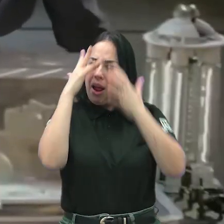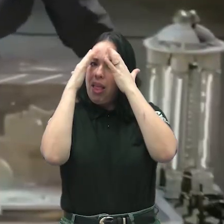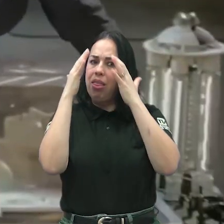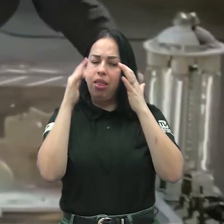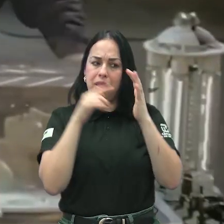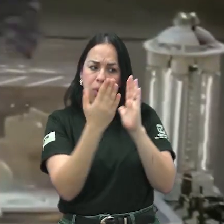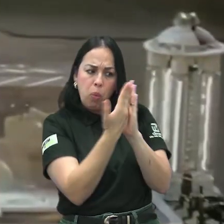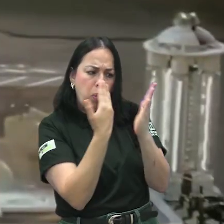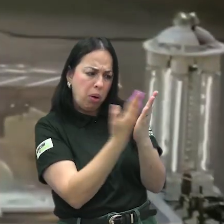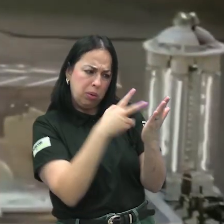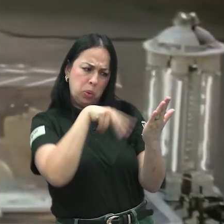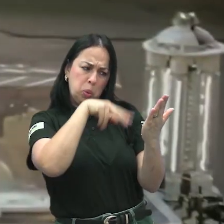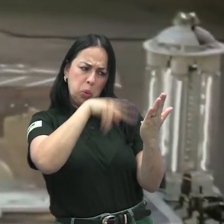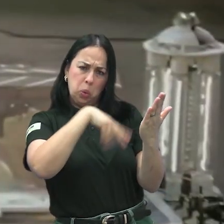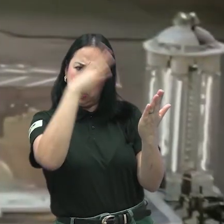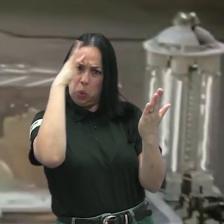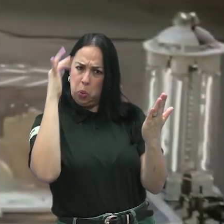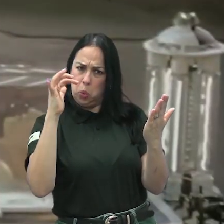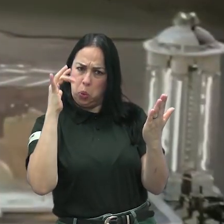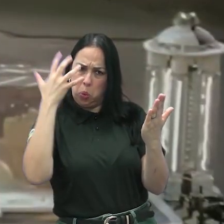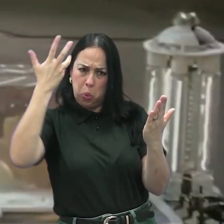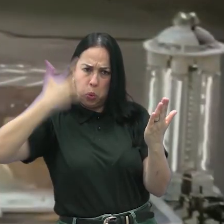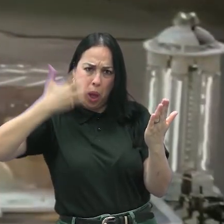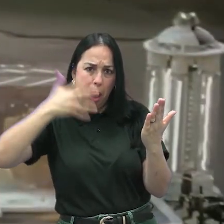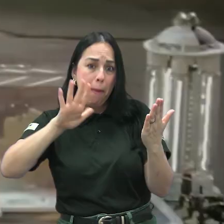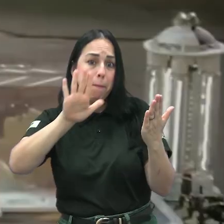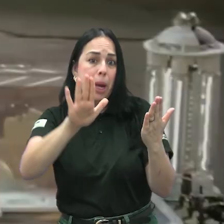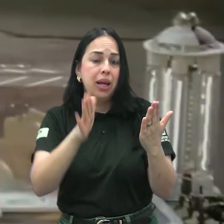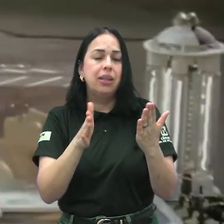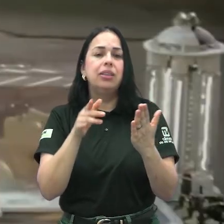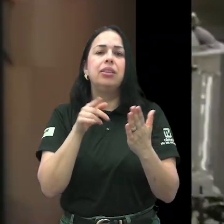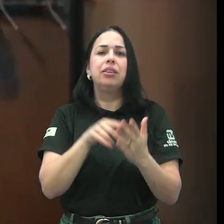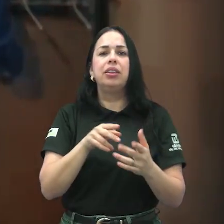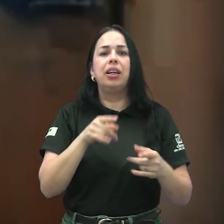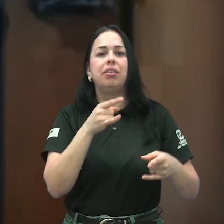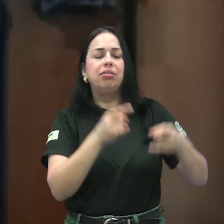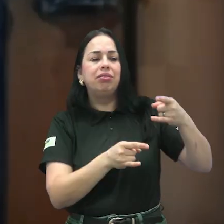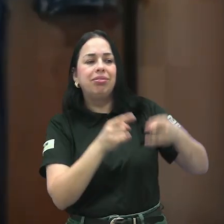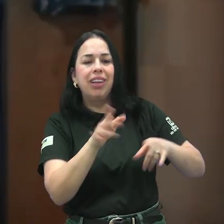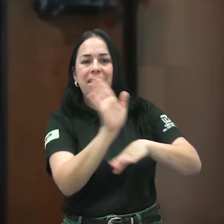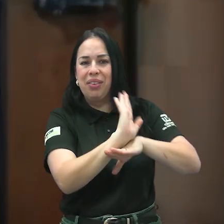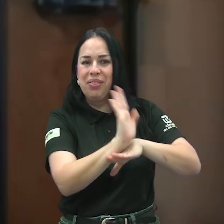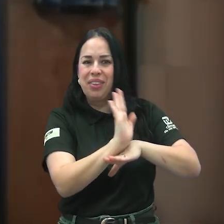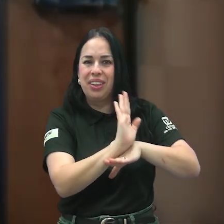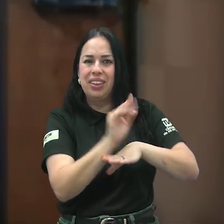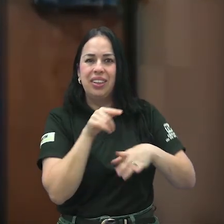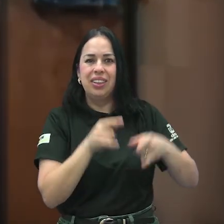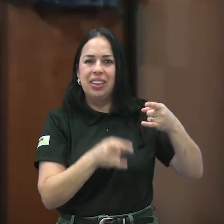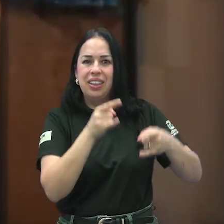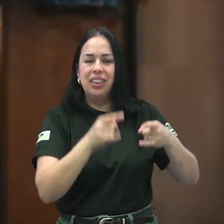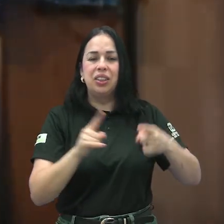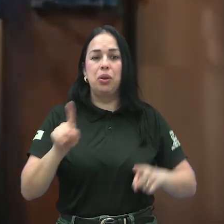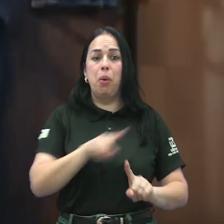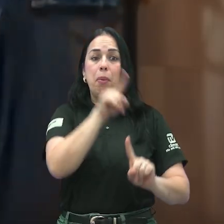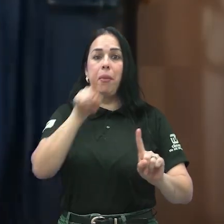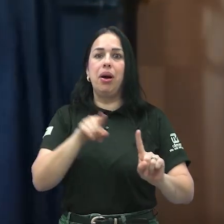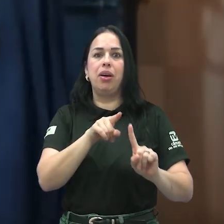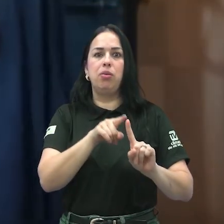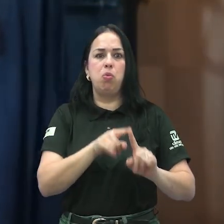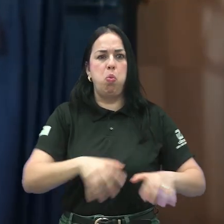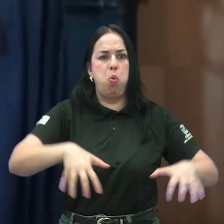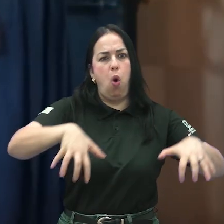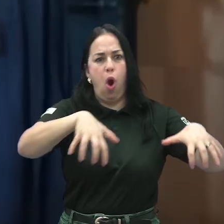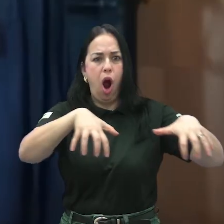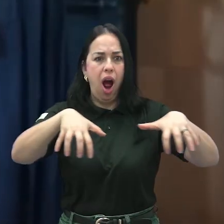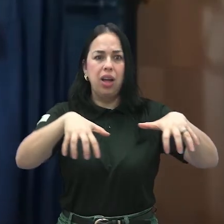provocação, parece óbvio. Mas antes do Asimov, as histórias com máquinas normalmente giravam em torno da ideia de